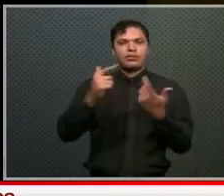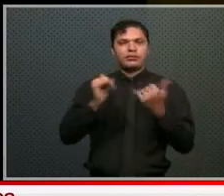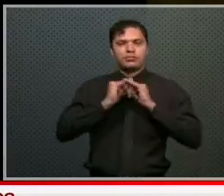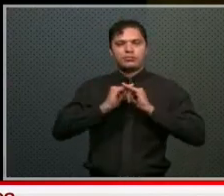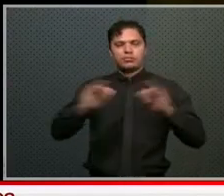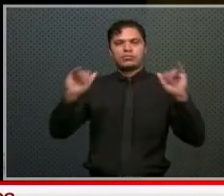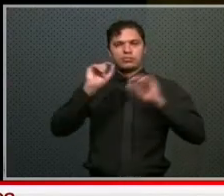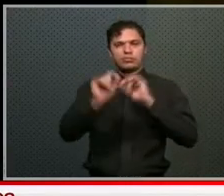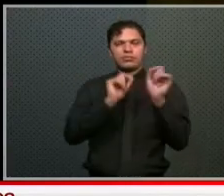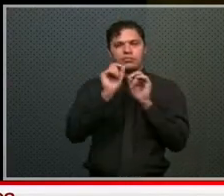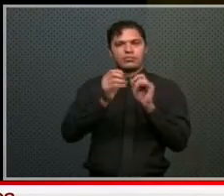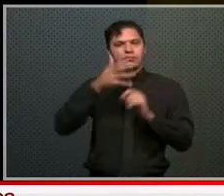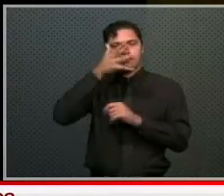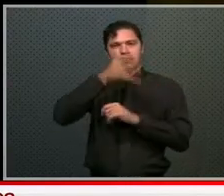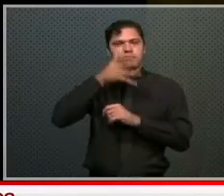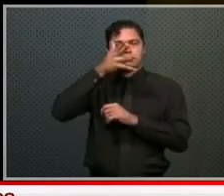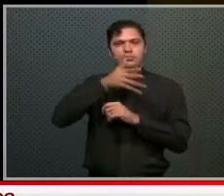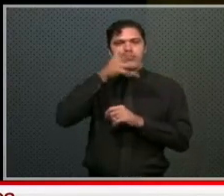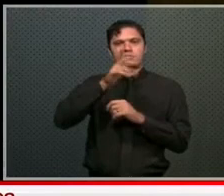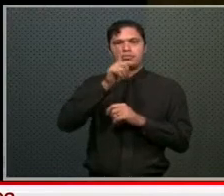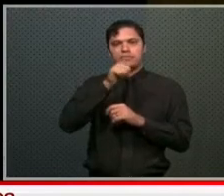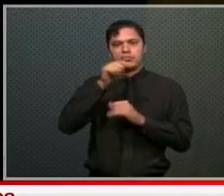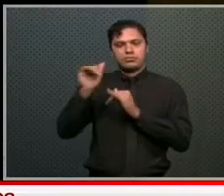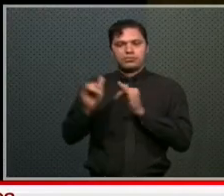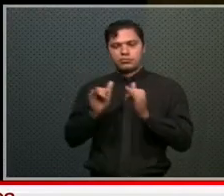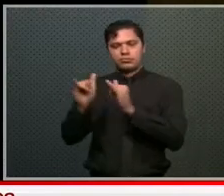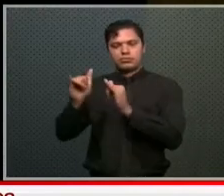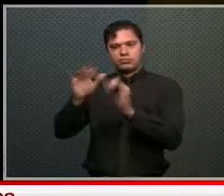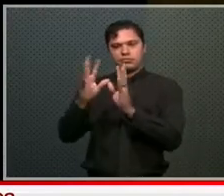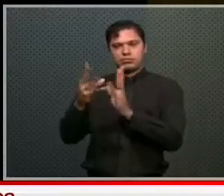proferiu um famoso discurso no Rio Amazonas